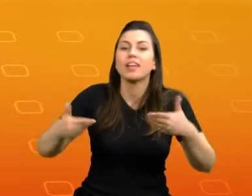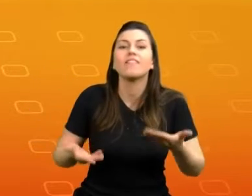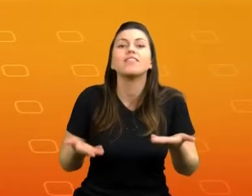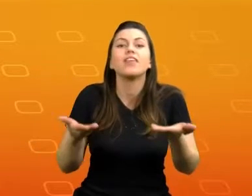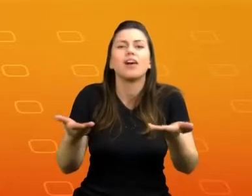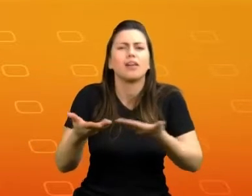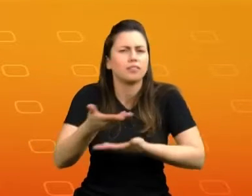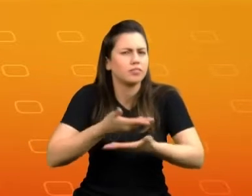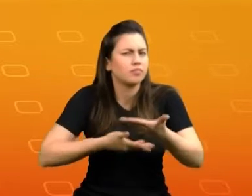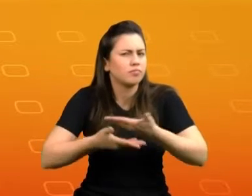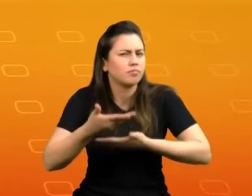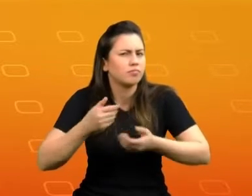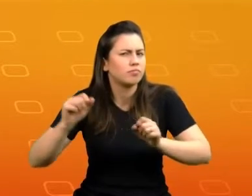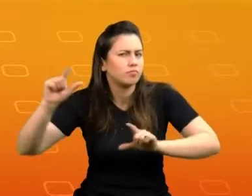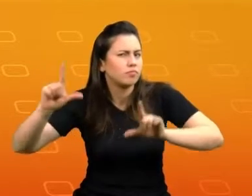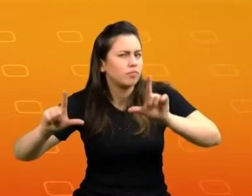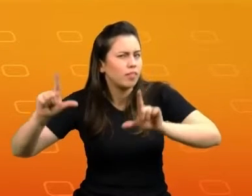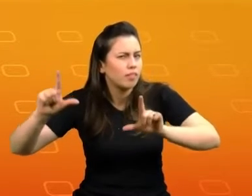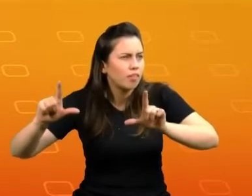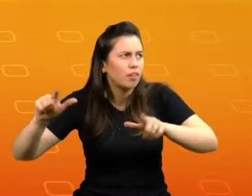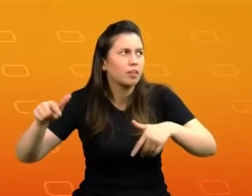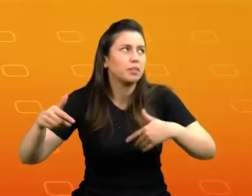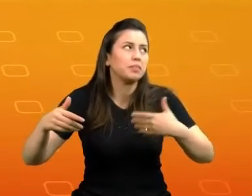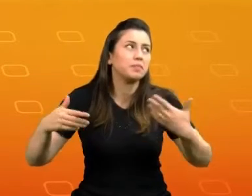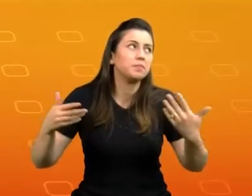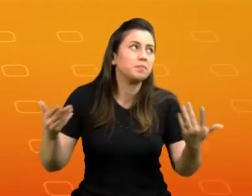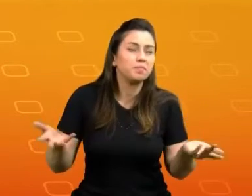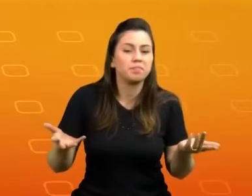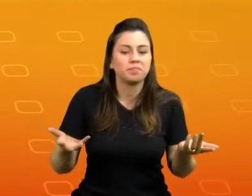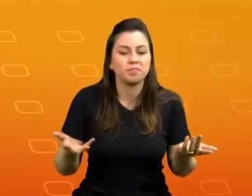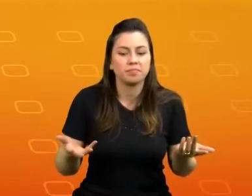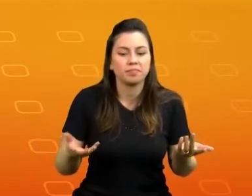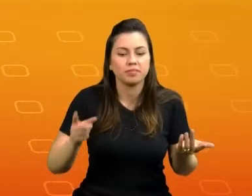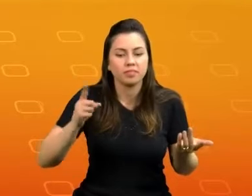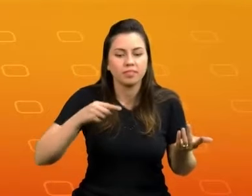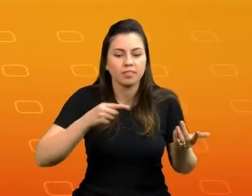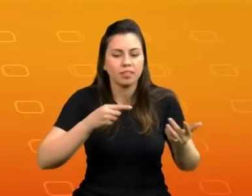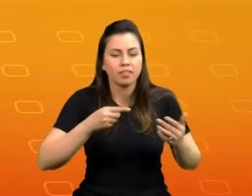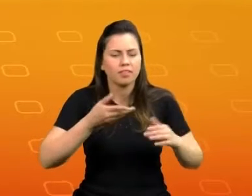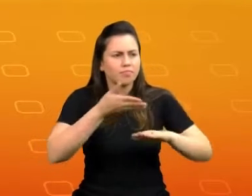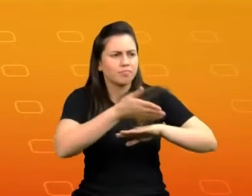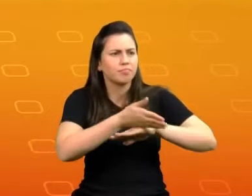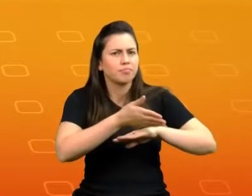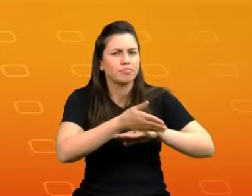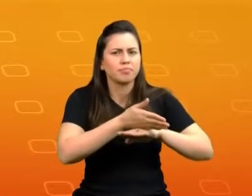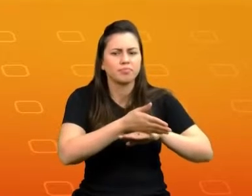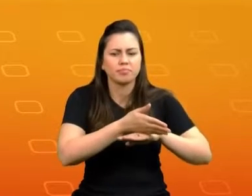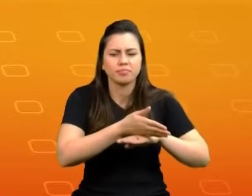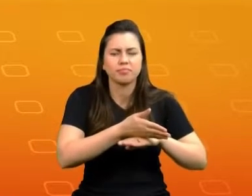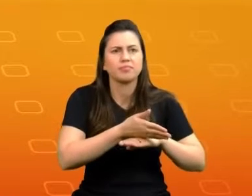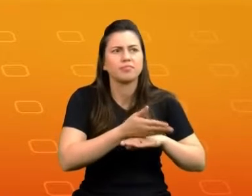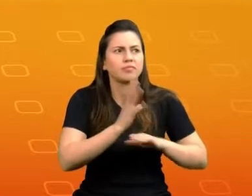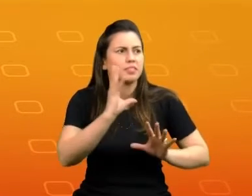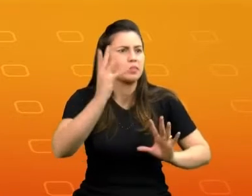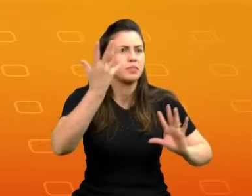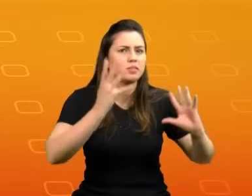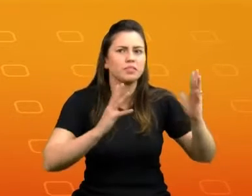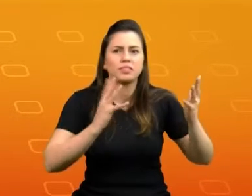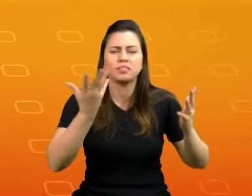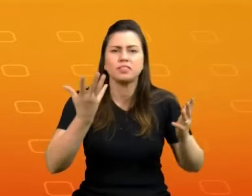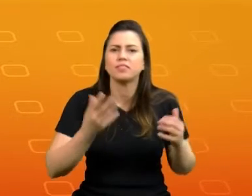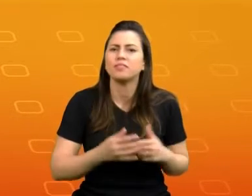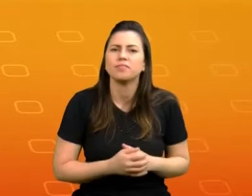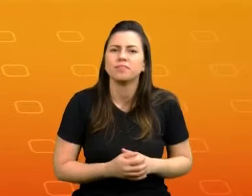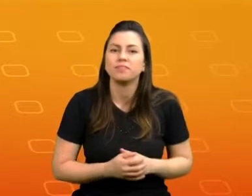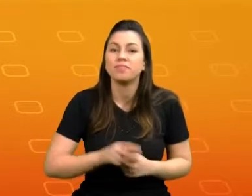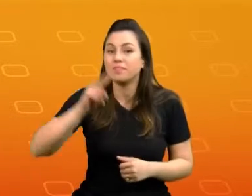uma interação maior com a TV aberta é uma coisas mais mirabolantes o acontecer do tempo inteiro